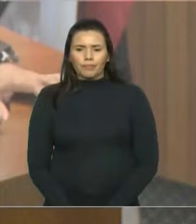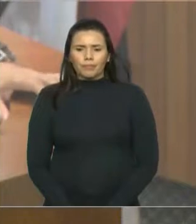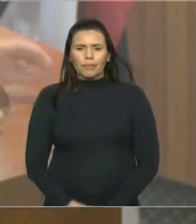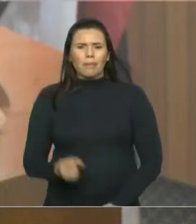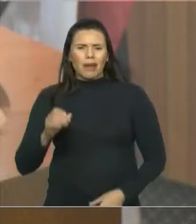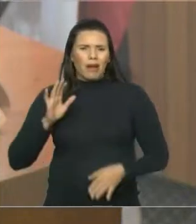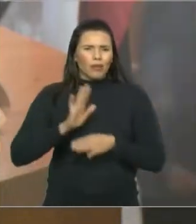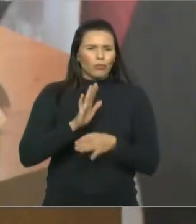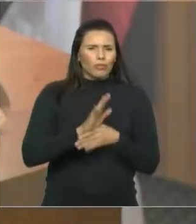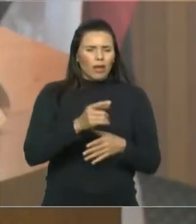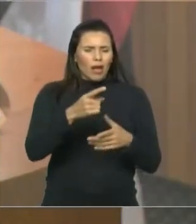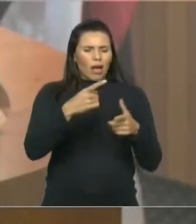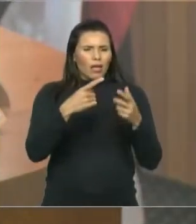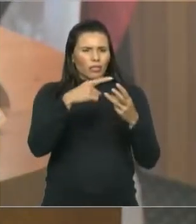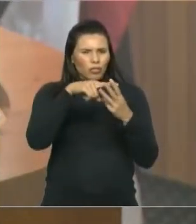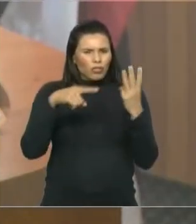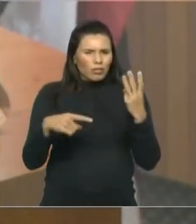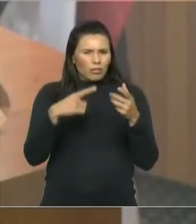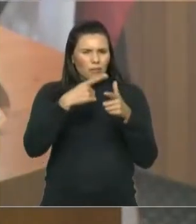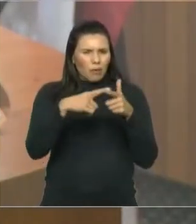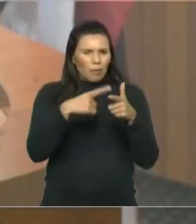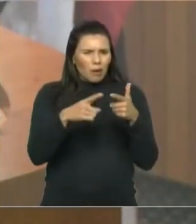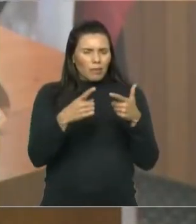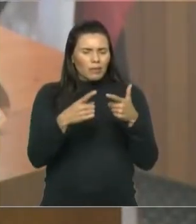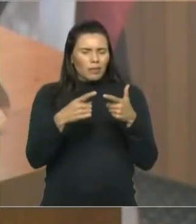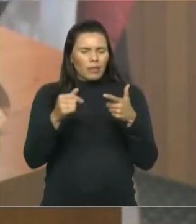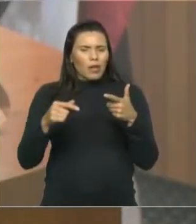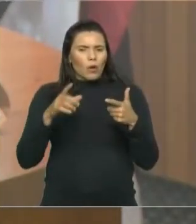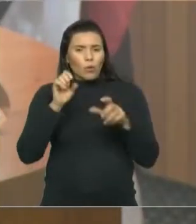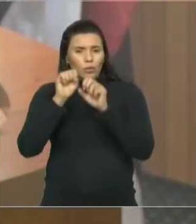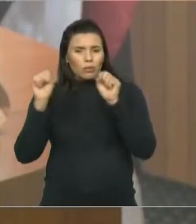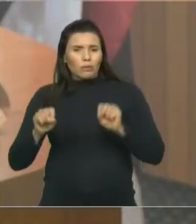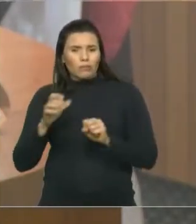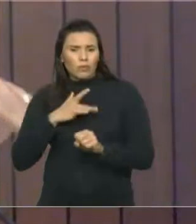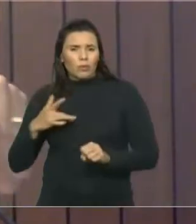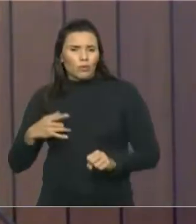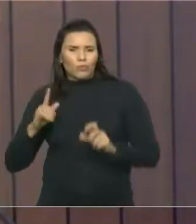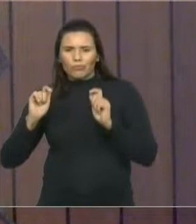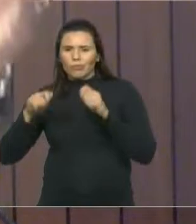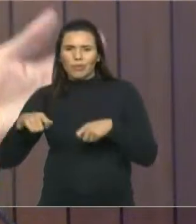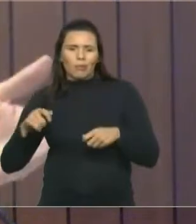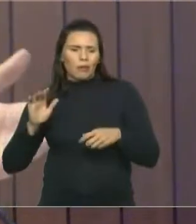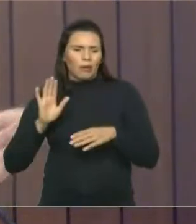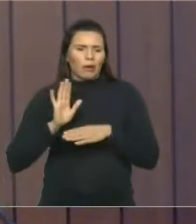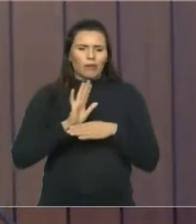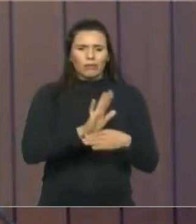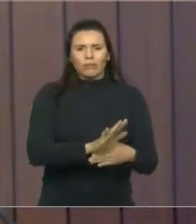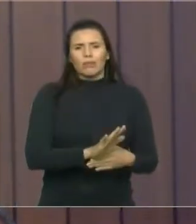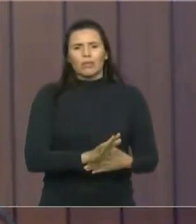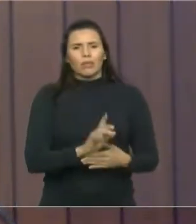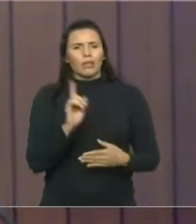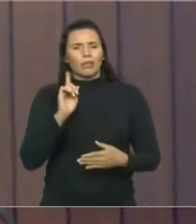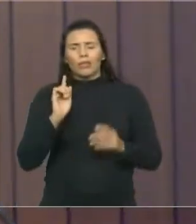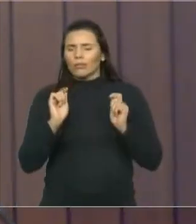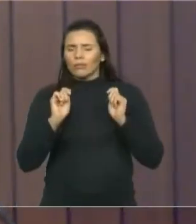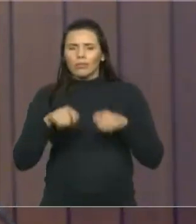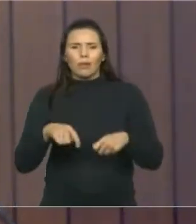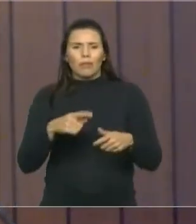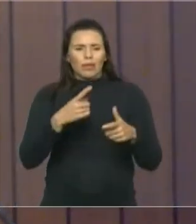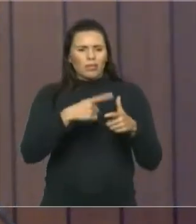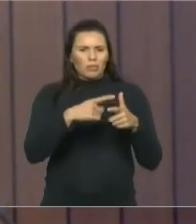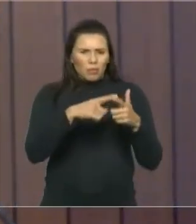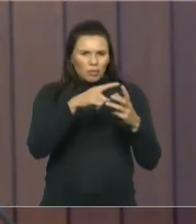de modo que a gente tem uma incoerência entre a situação de saúde, que combina esses fatores, e com a